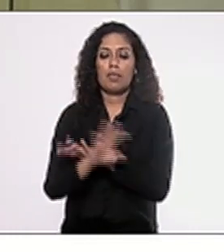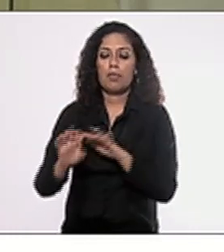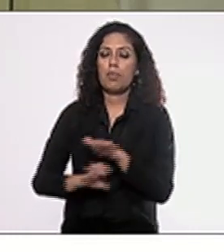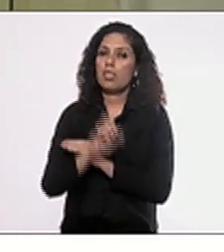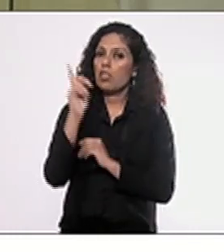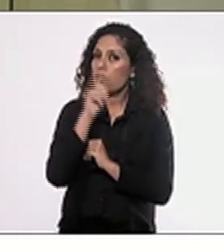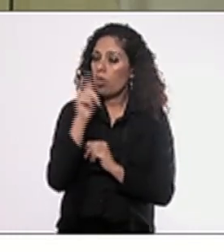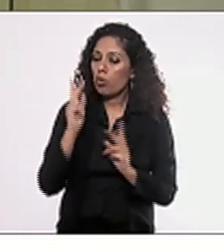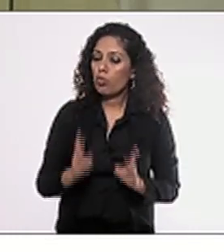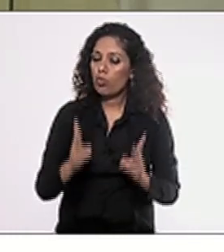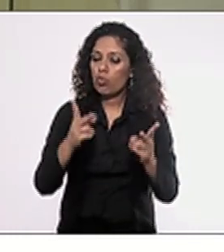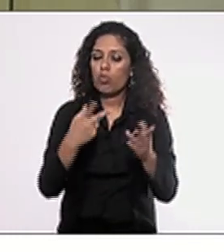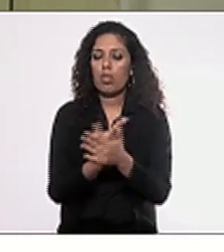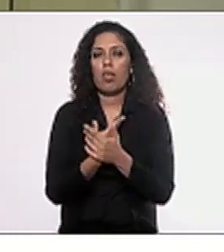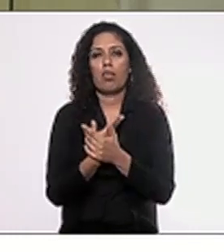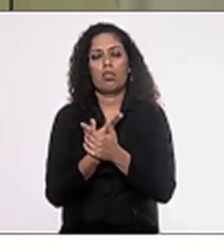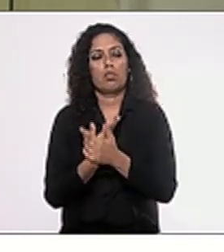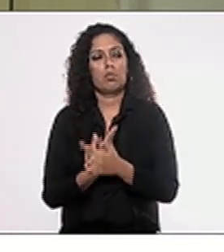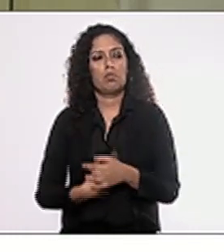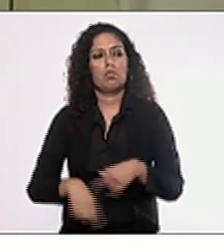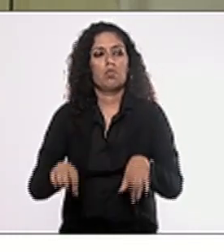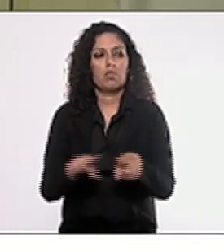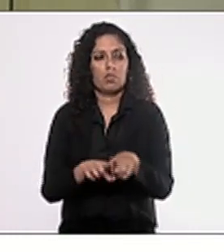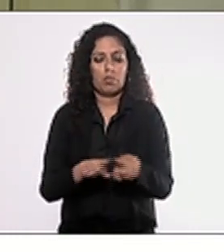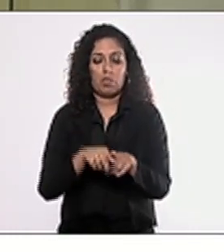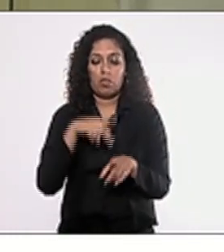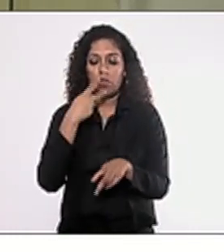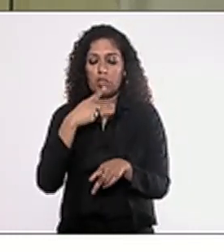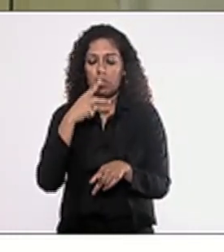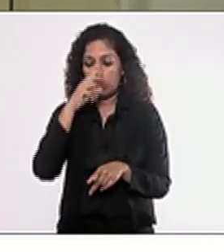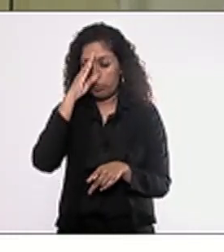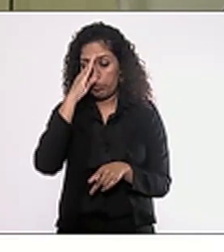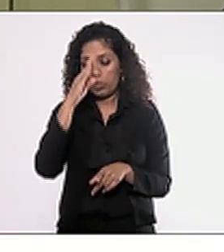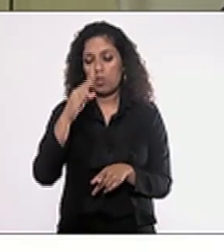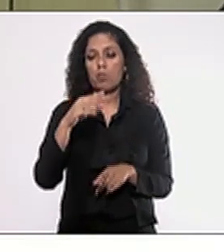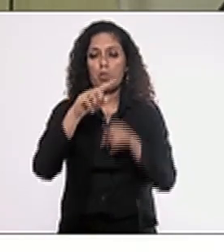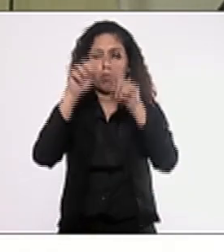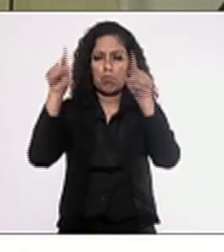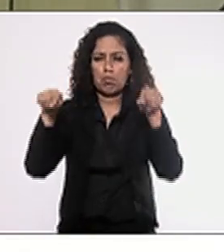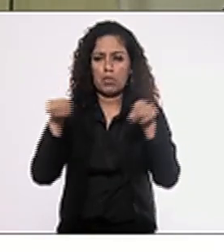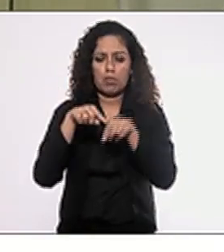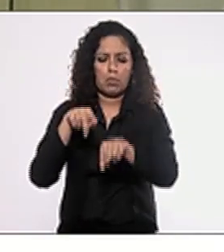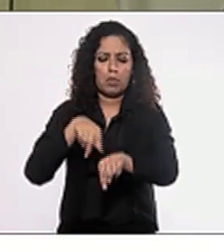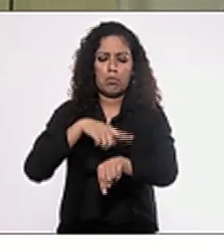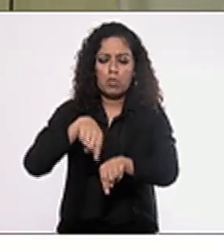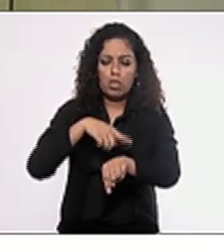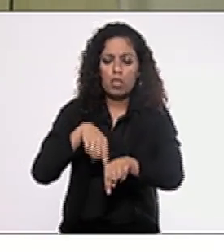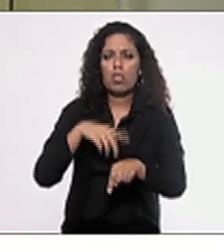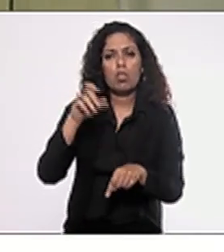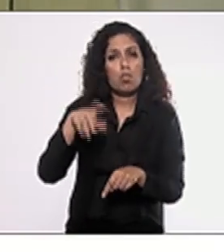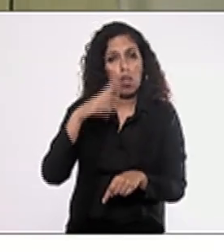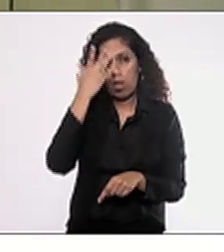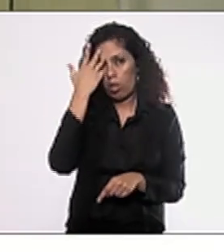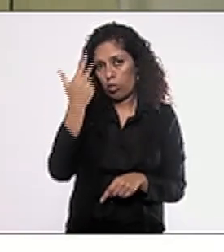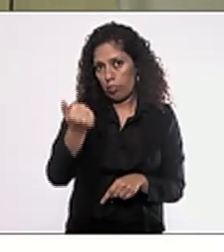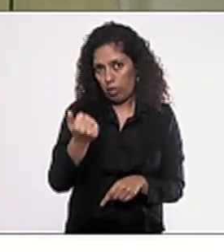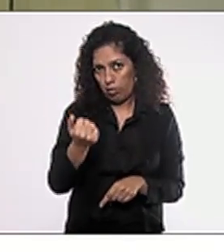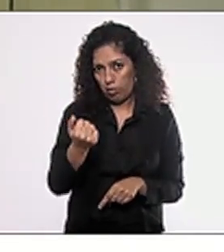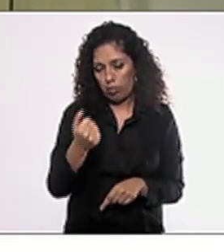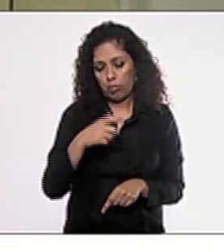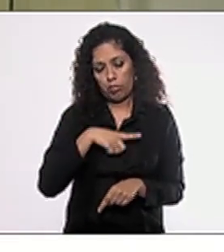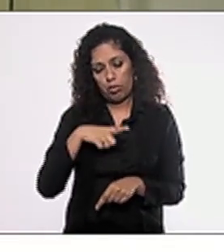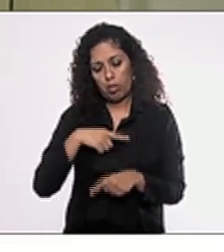fazendo. Em relação especificamente a hidrômetros, é muito comum esse tipo